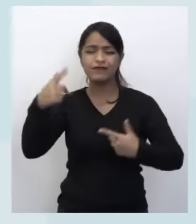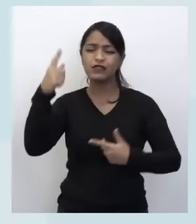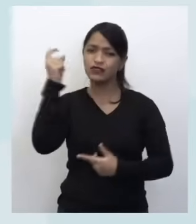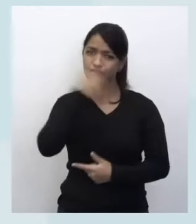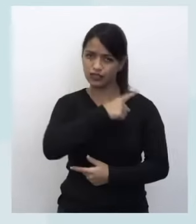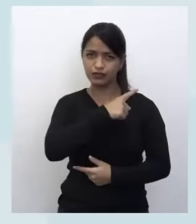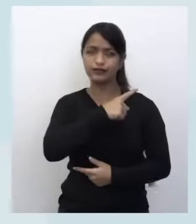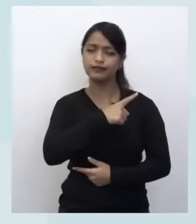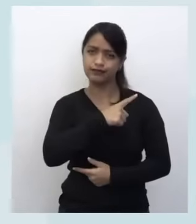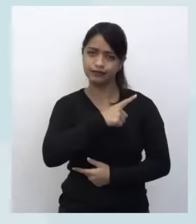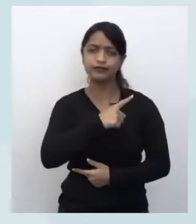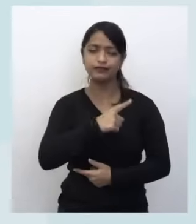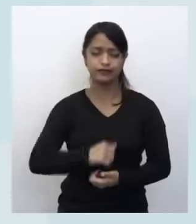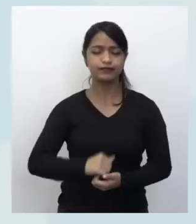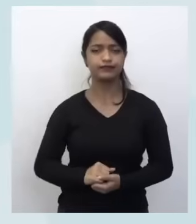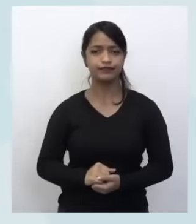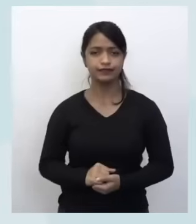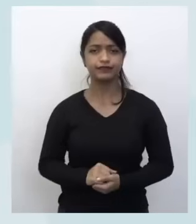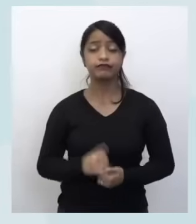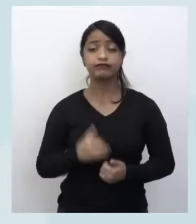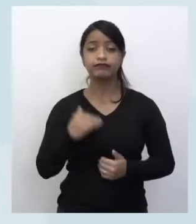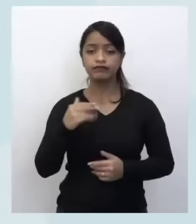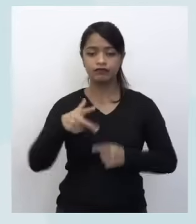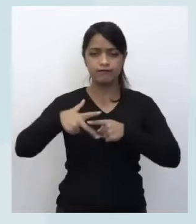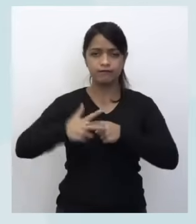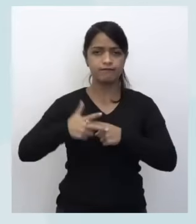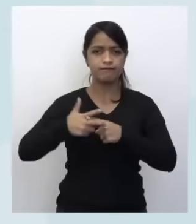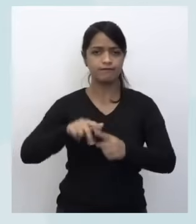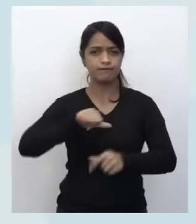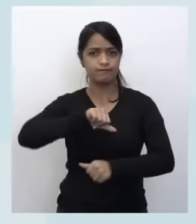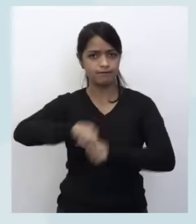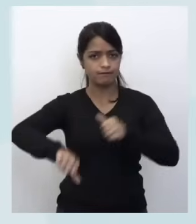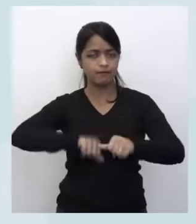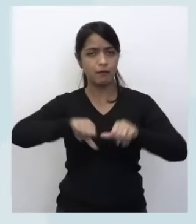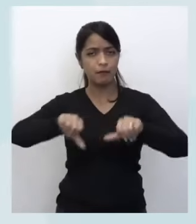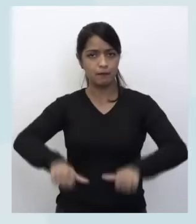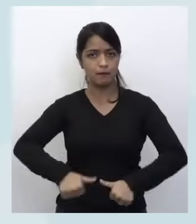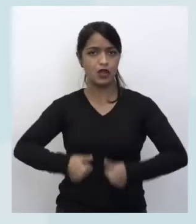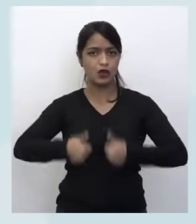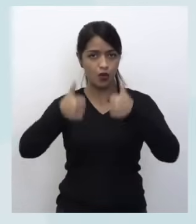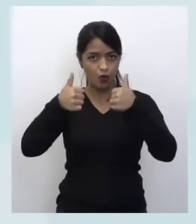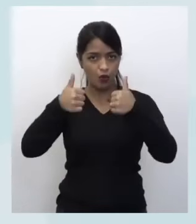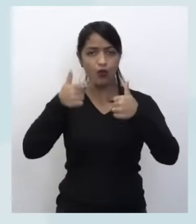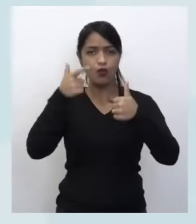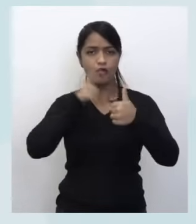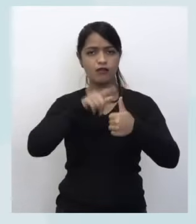leitura. Estas melhoras na observação atmosférica,